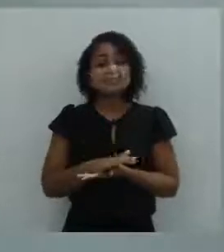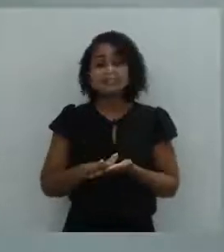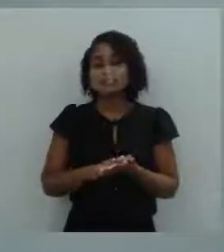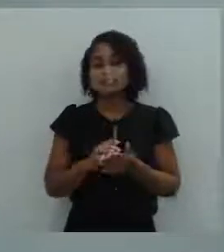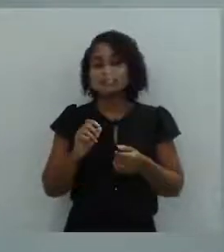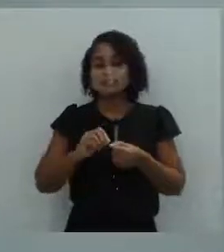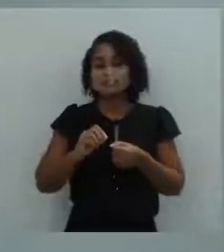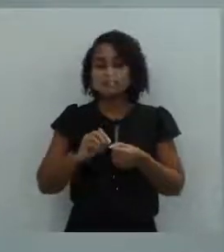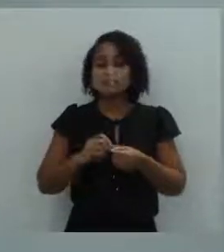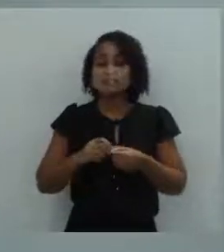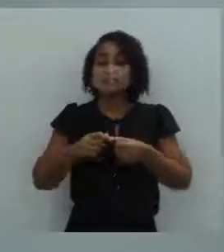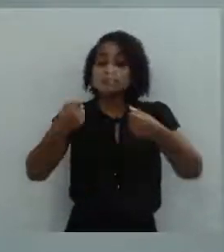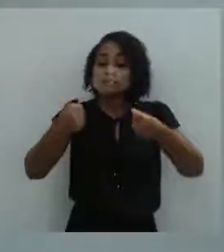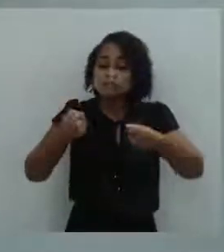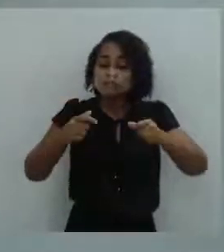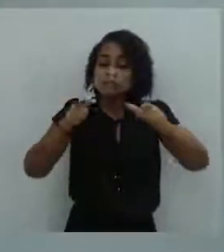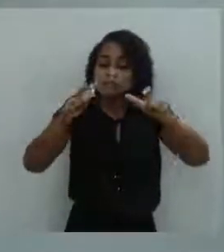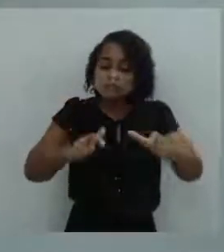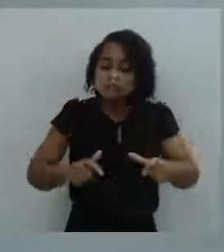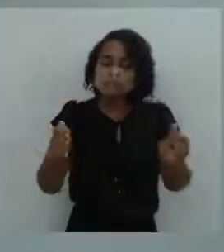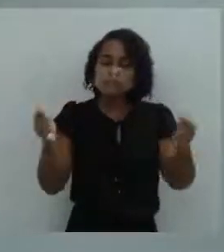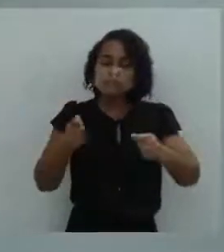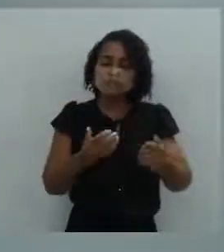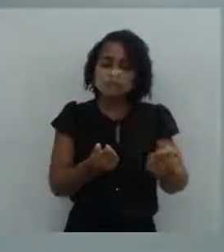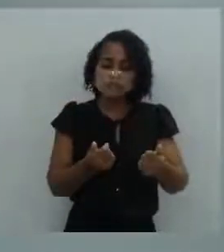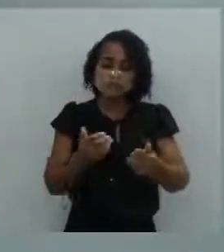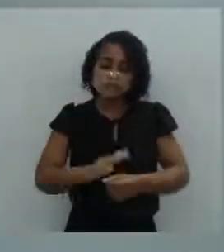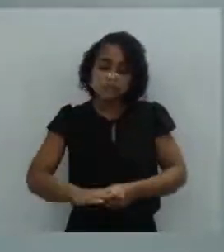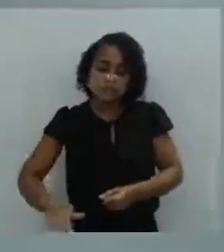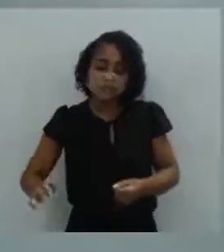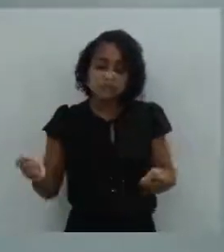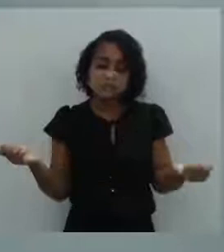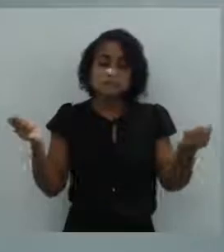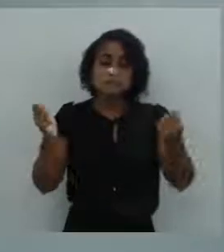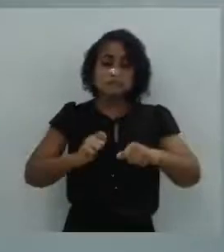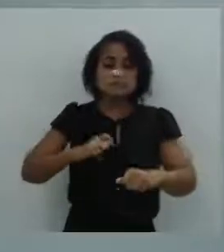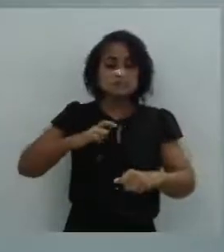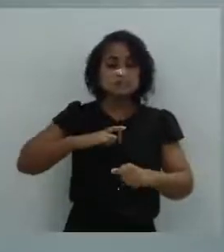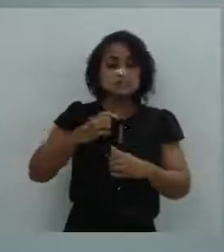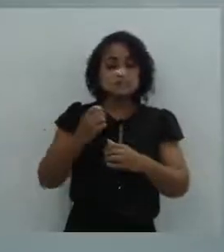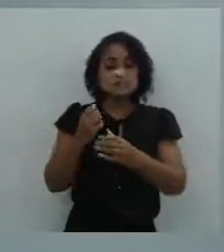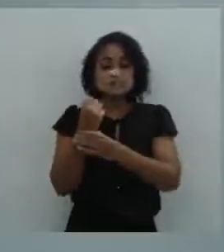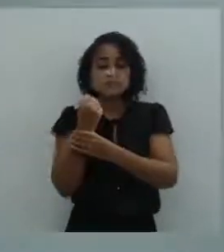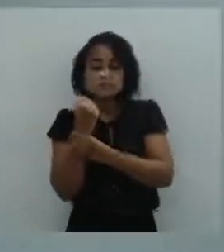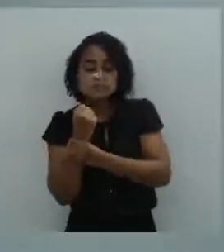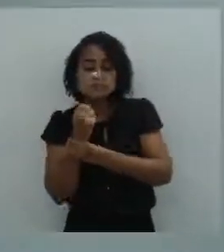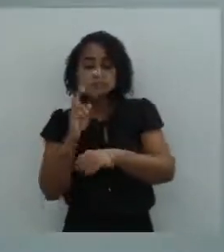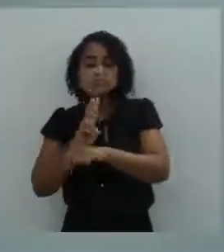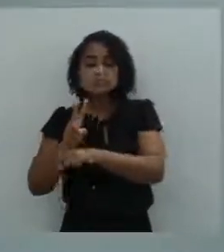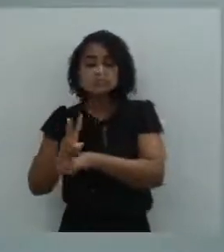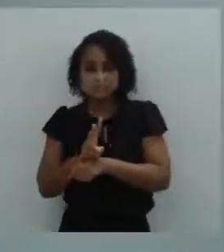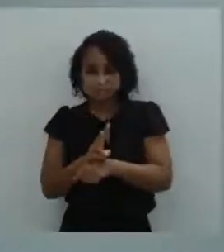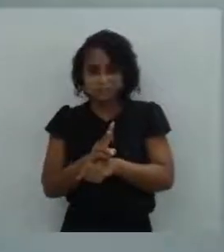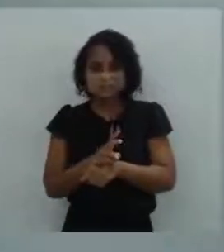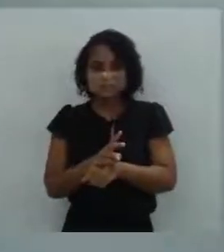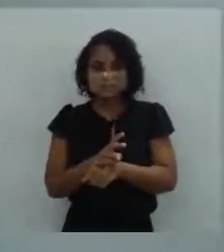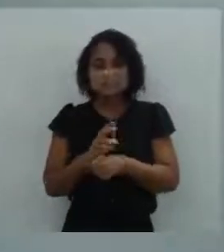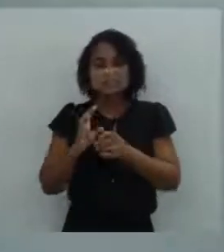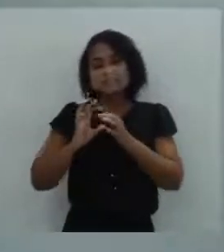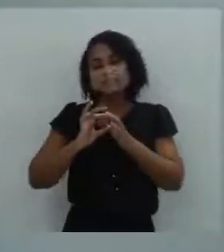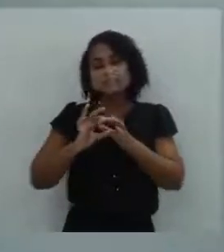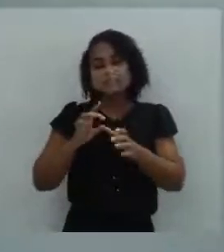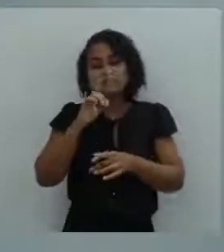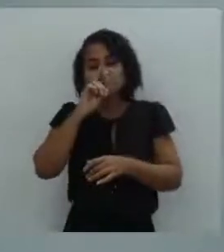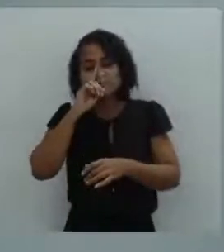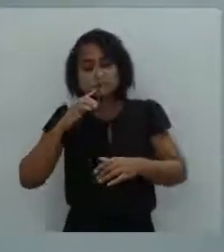de um lugar onde essas crianças, esses jovens possam estar e que eles estejam guardados, protegidos, livres de